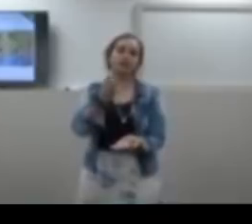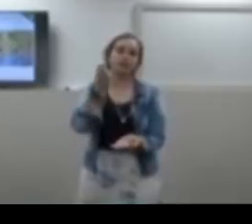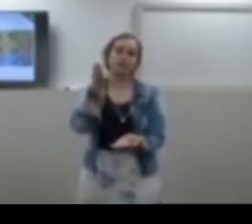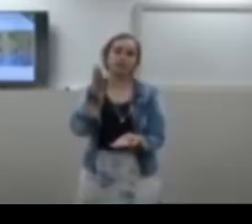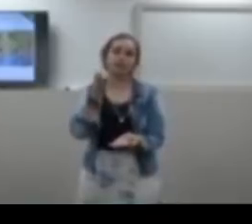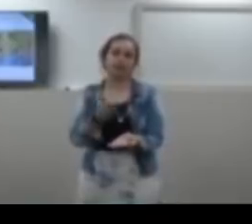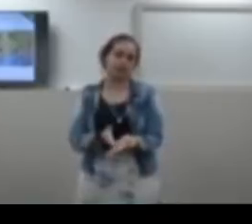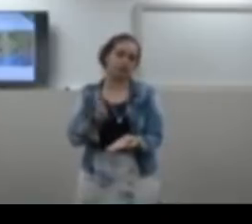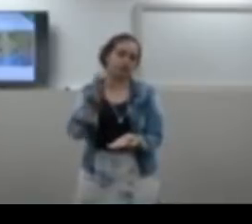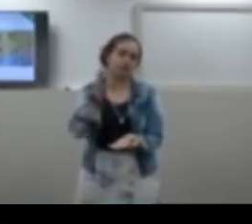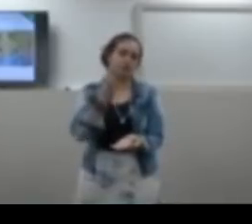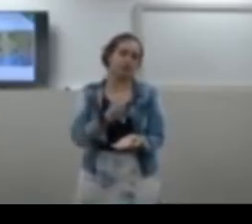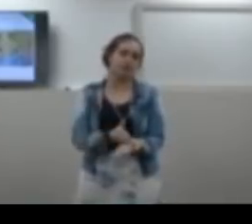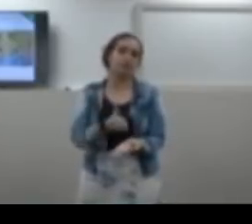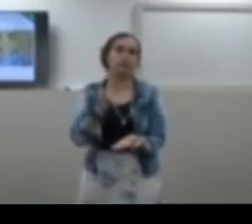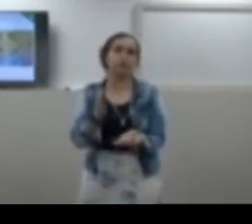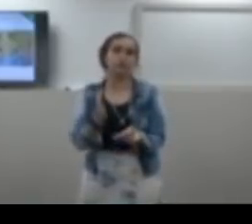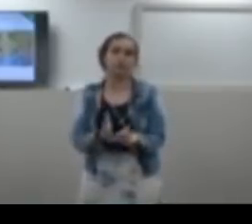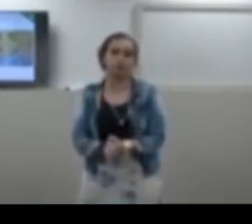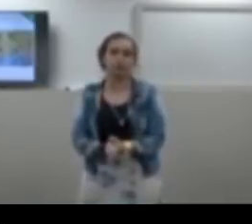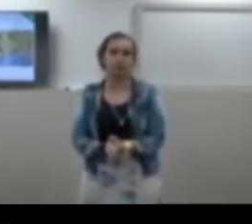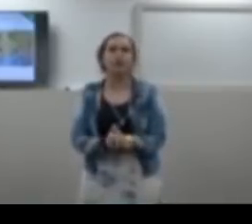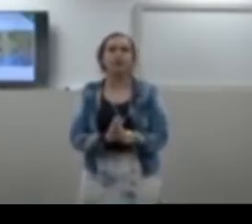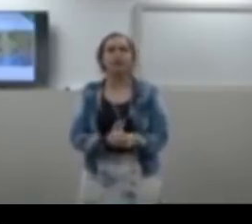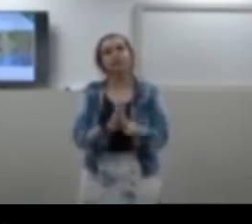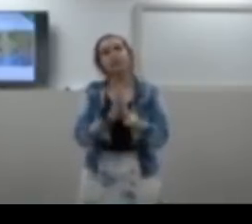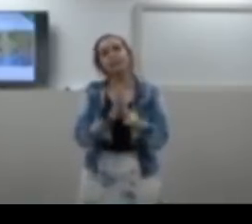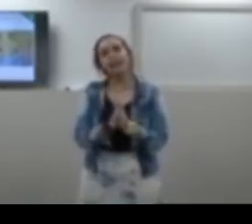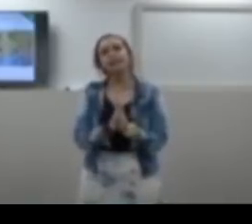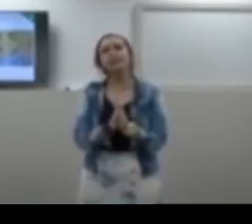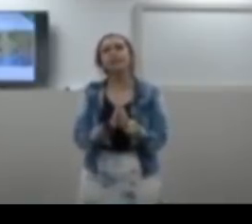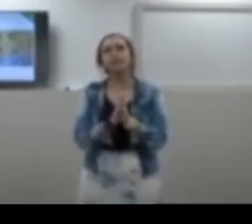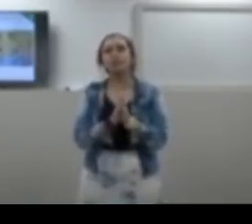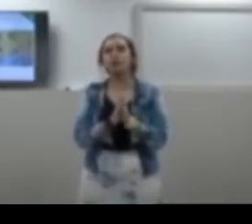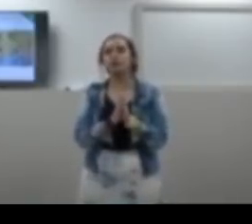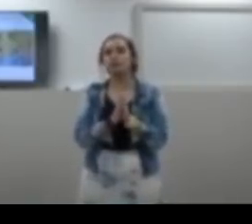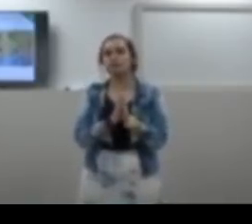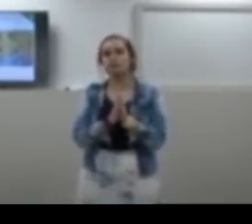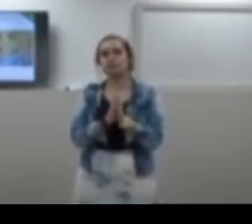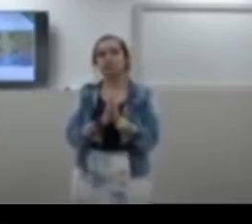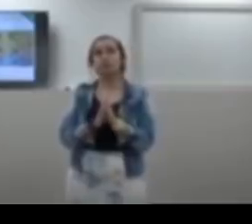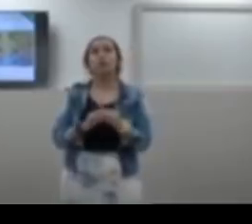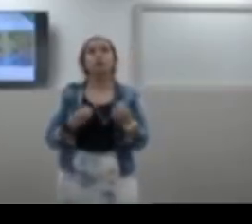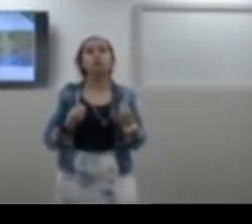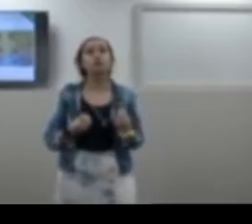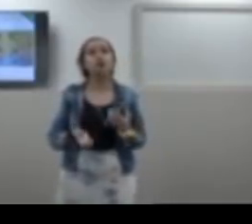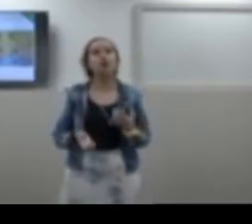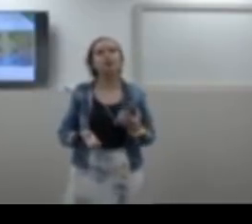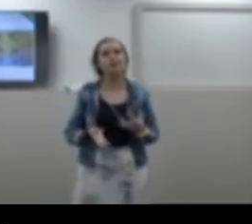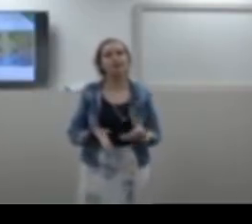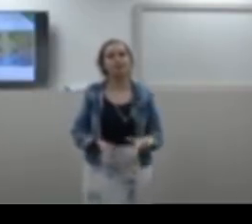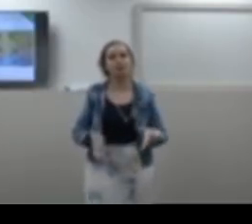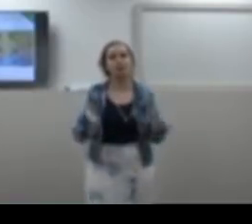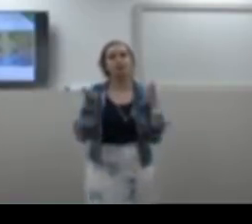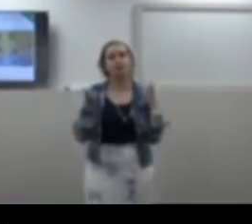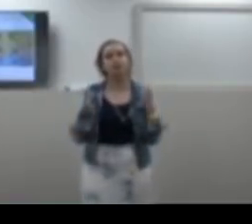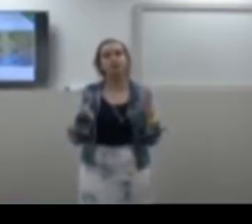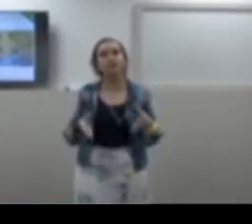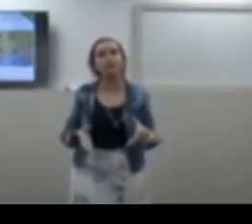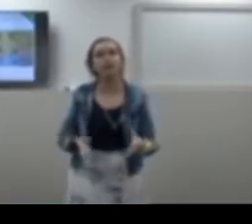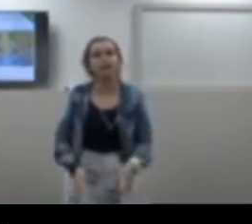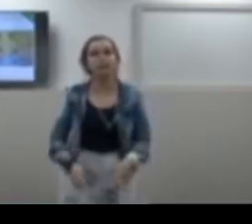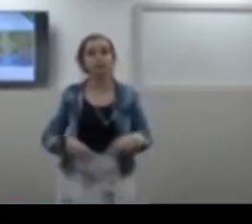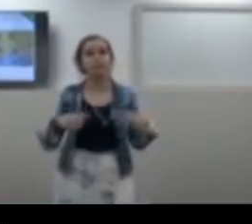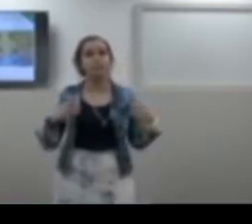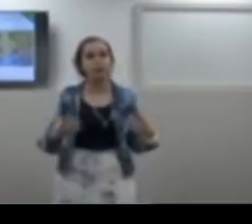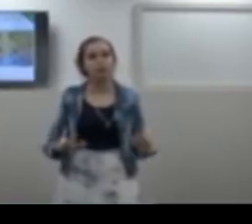tem inverno, a gente tem verão, a gente tem primavera, a gente tem outono. Tá? Então é bem definidas as 4 estações. O solo dessa região é um solo